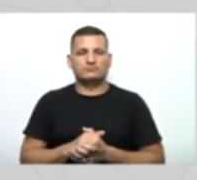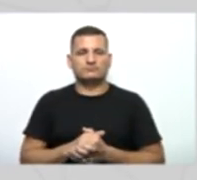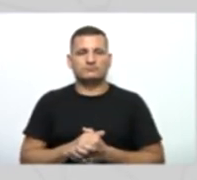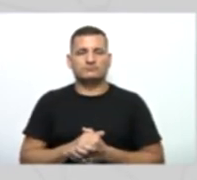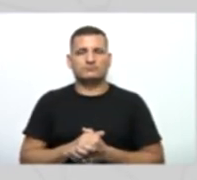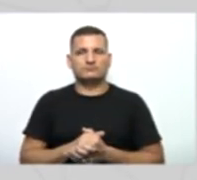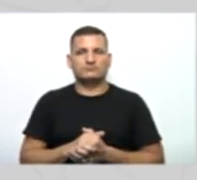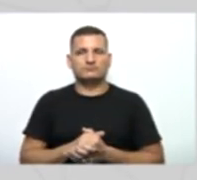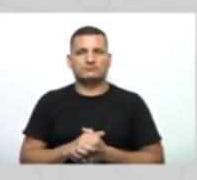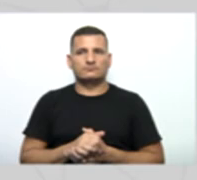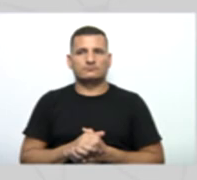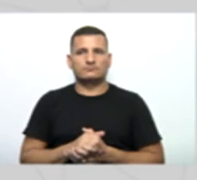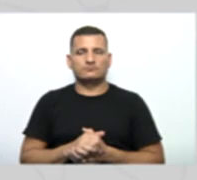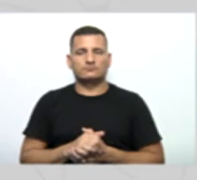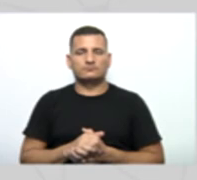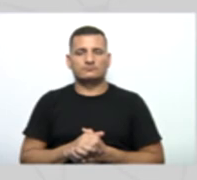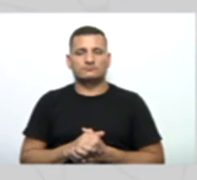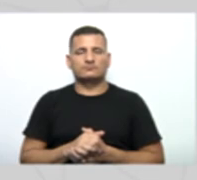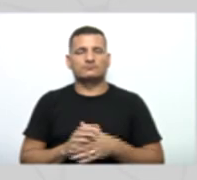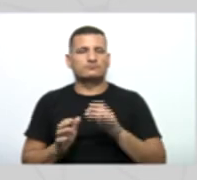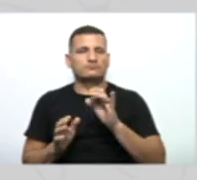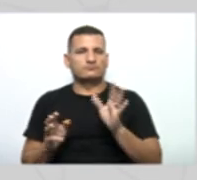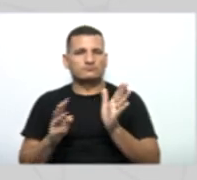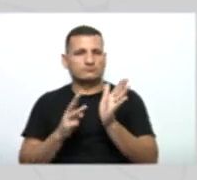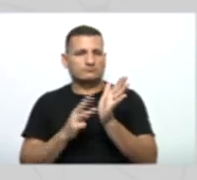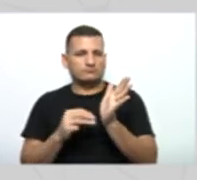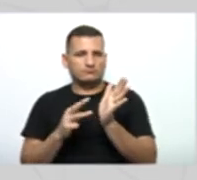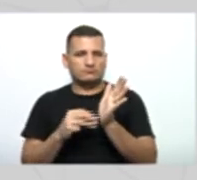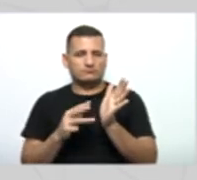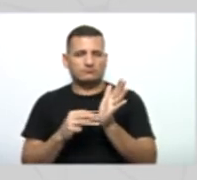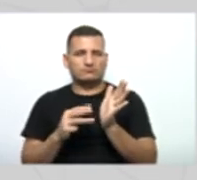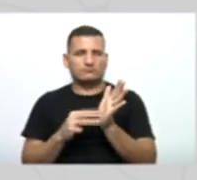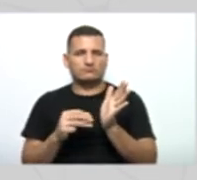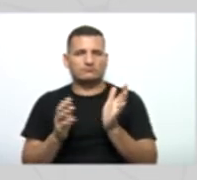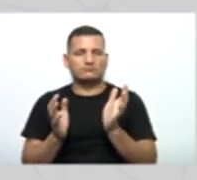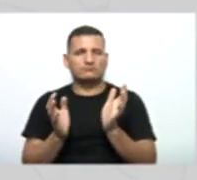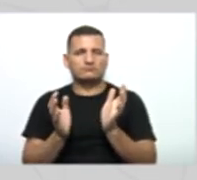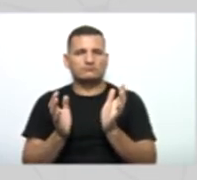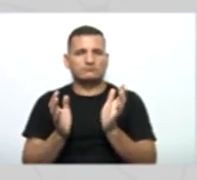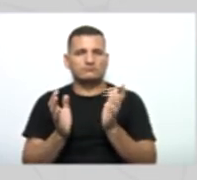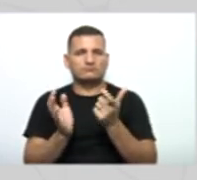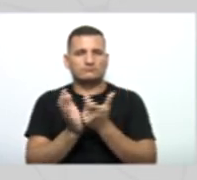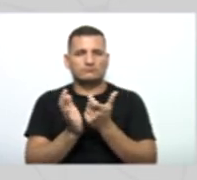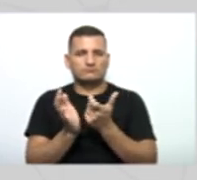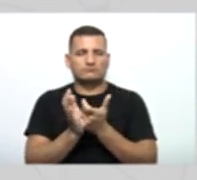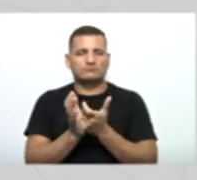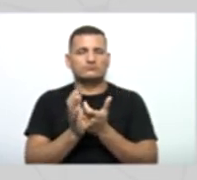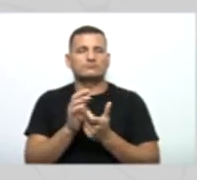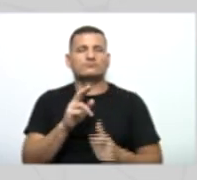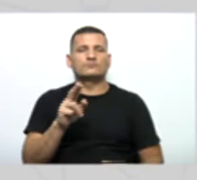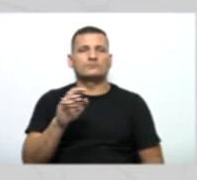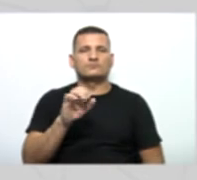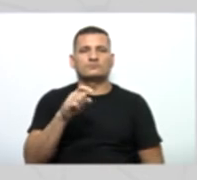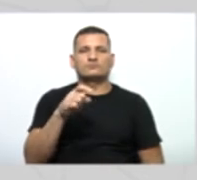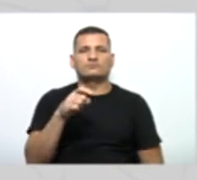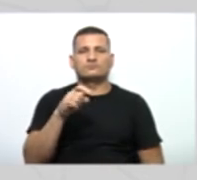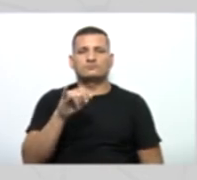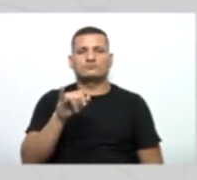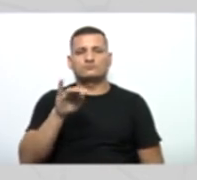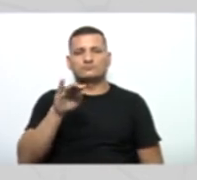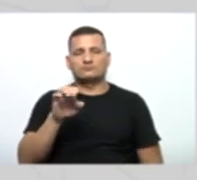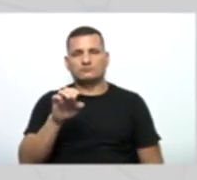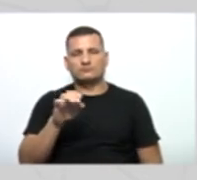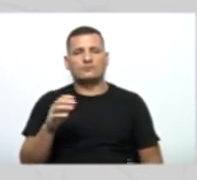pode ser acessado pelo método de classe, que no caso foi o método exibe que nós criamos anteriormente.